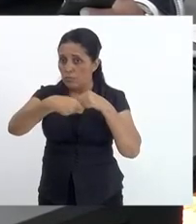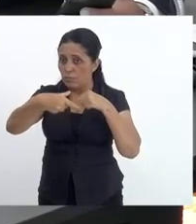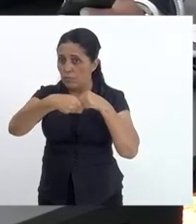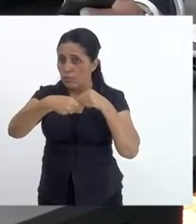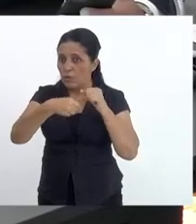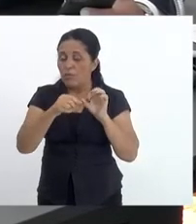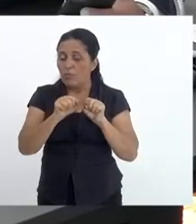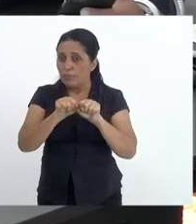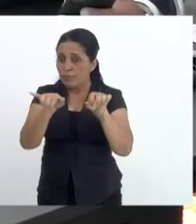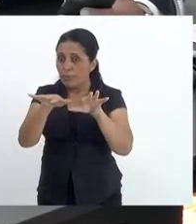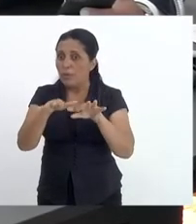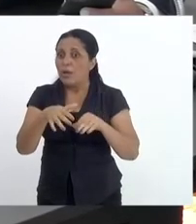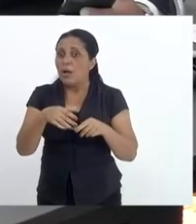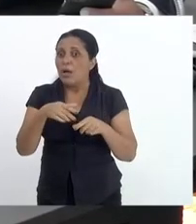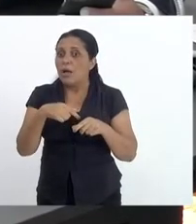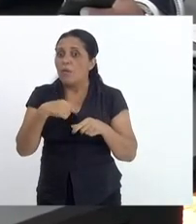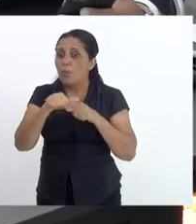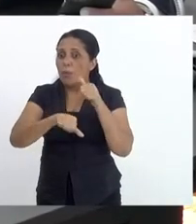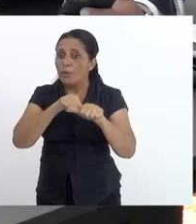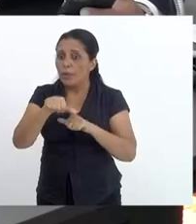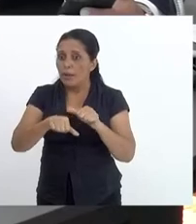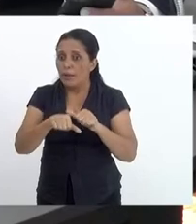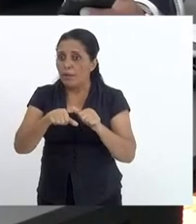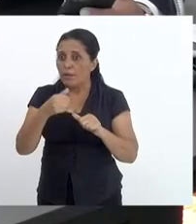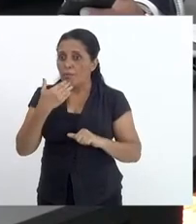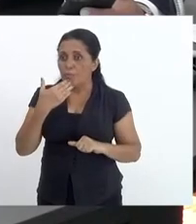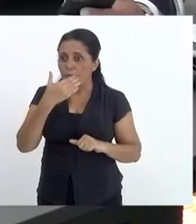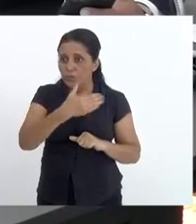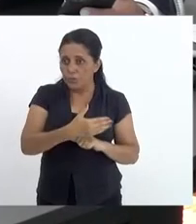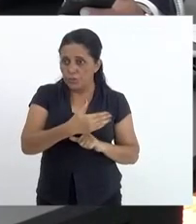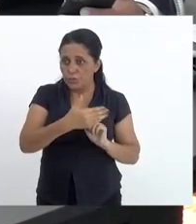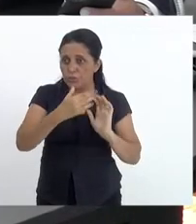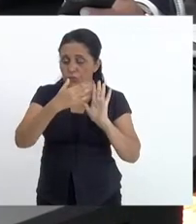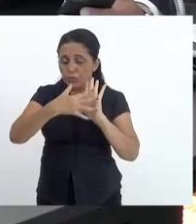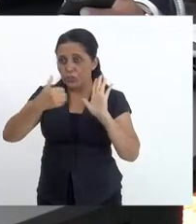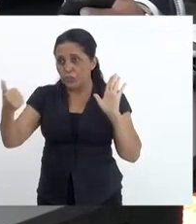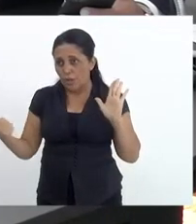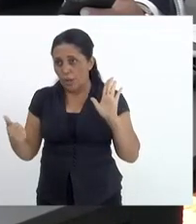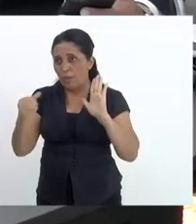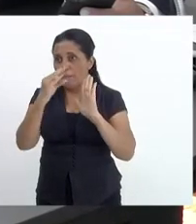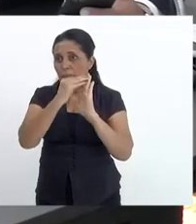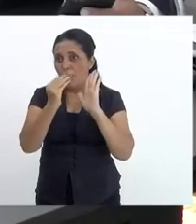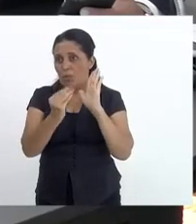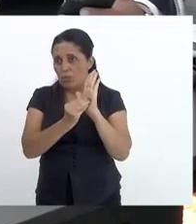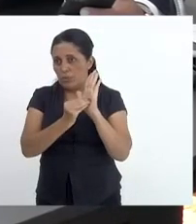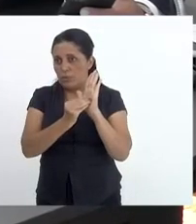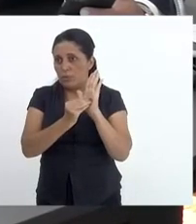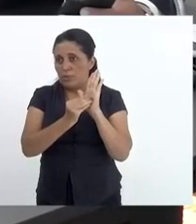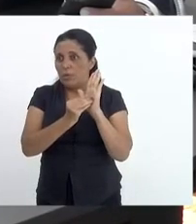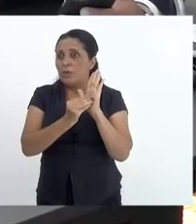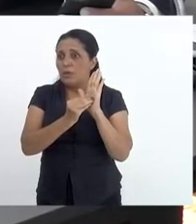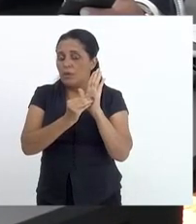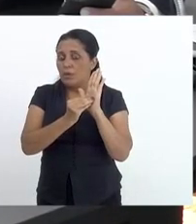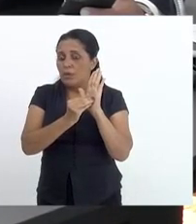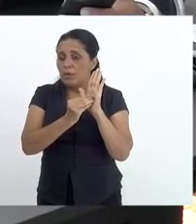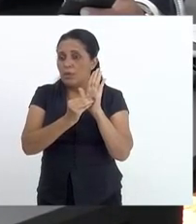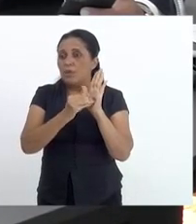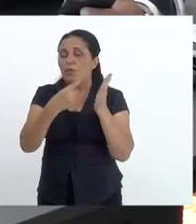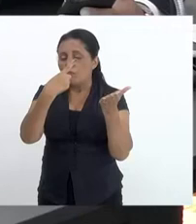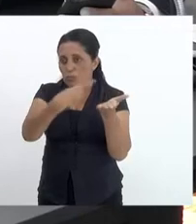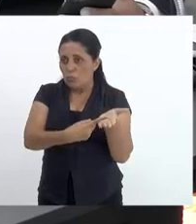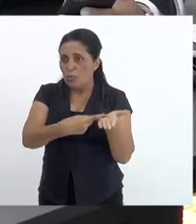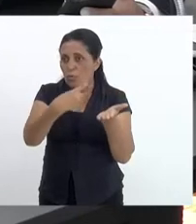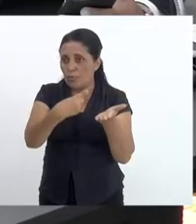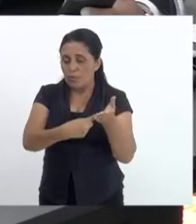autorizativo. Então eu vou pedir para Vossa Excelência retirar de pauta. Retiro de pauta. E aí faço aqui o compromisso